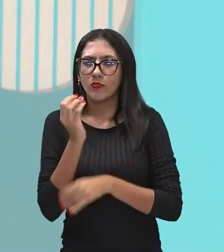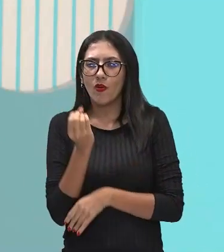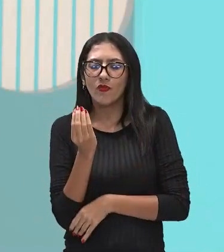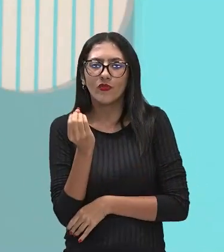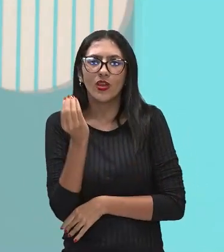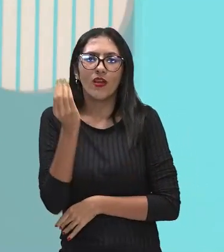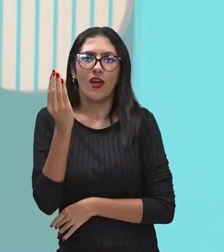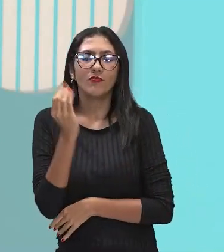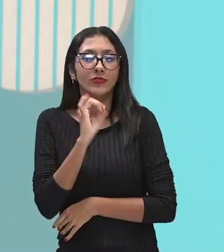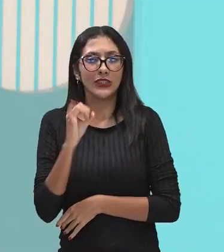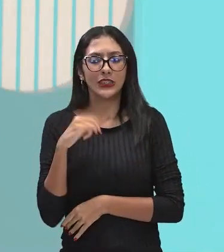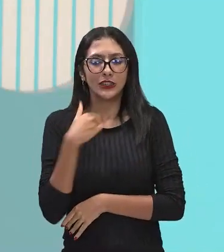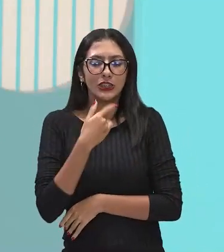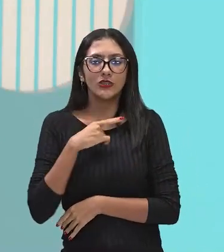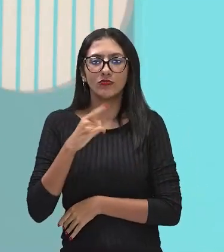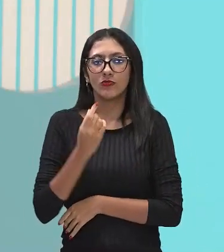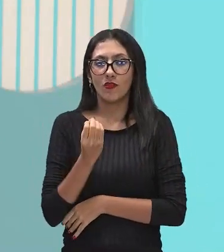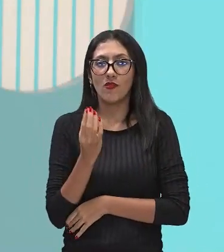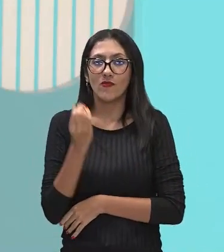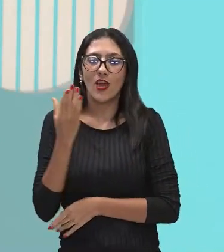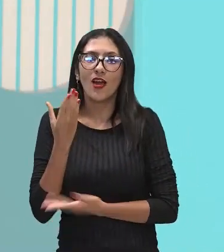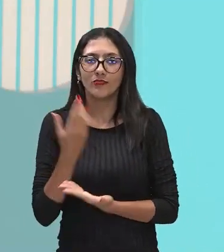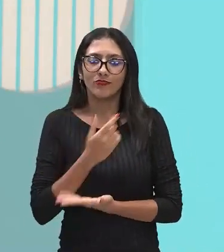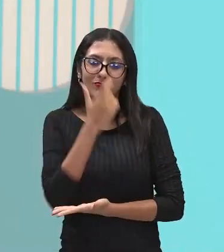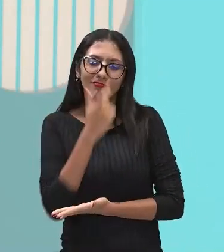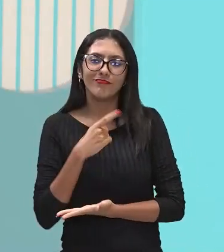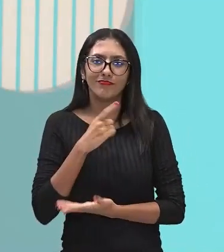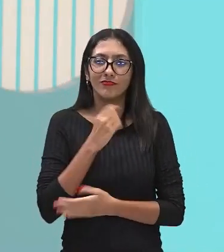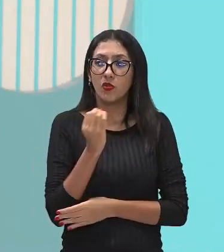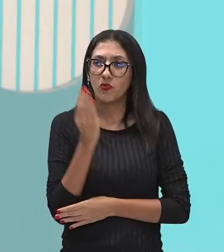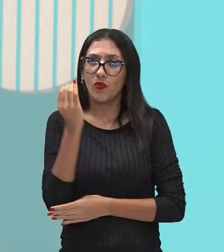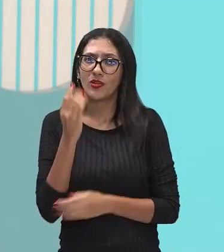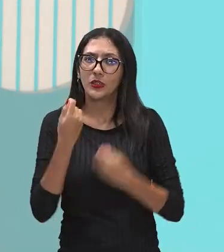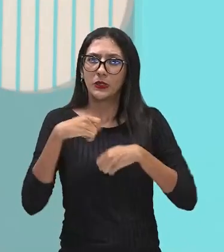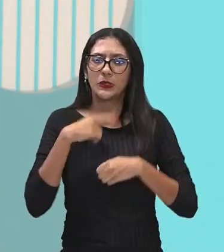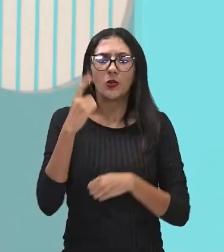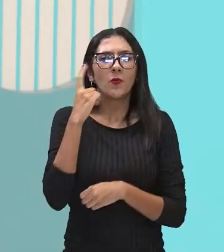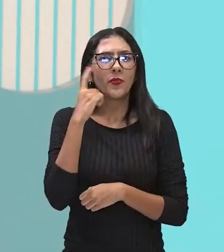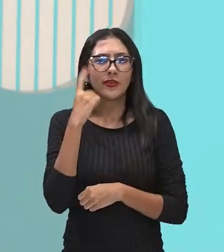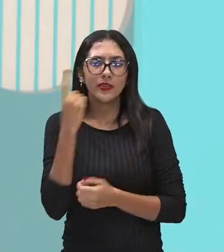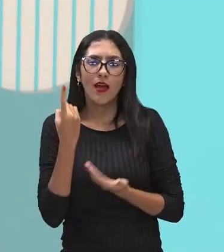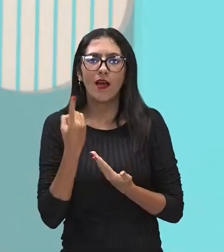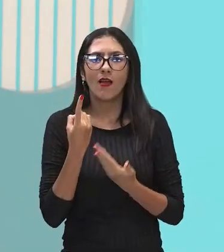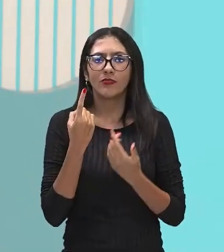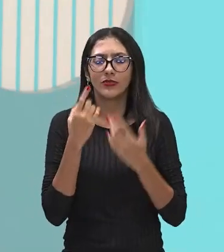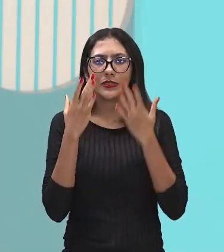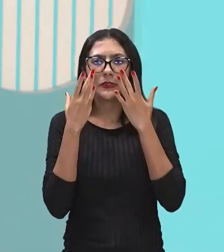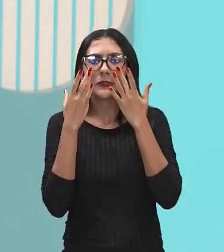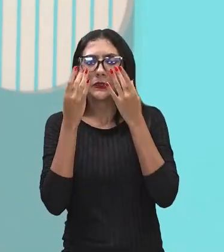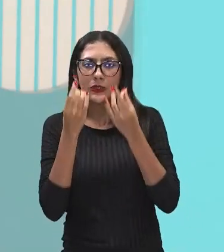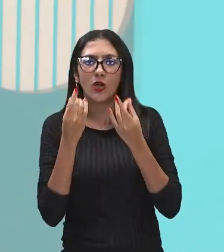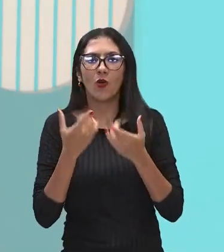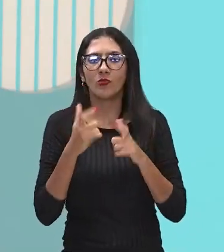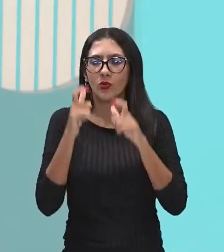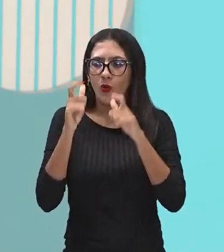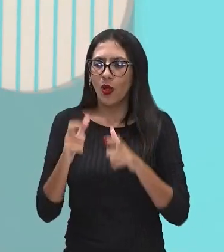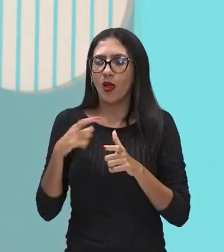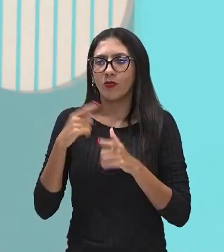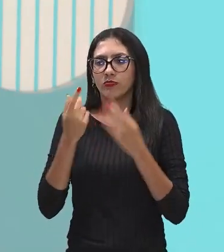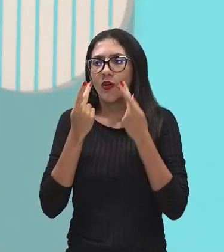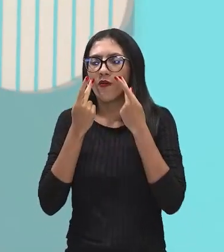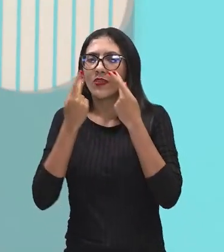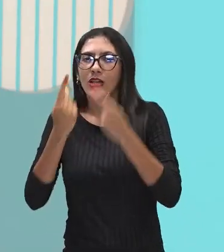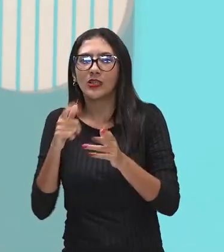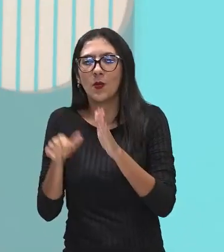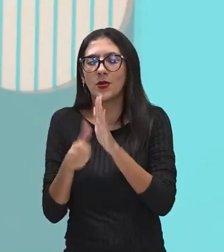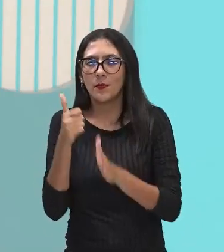eu faço uma viagem, pelo menos eu, quando faço viagem, eu preciso pensar, nossa, primeiramente eu vou conhecer tal coisa, depois eu vou